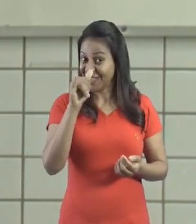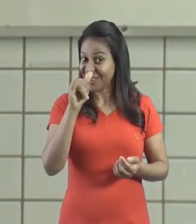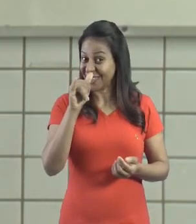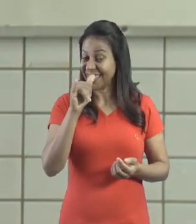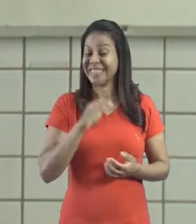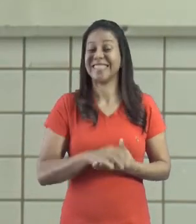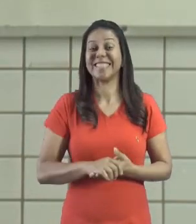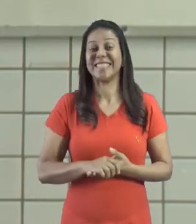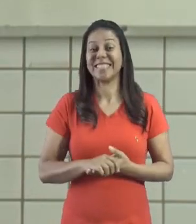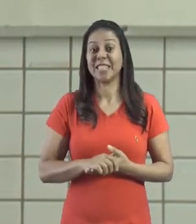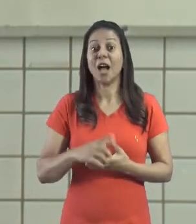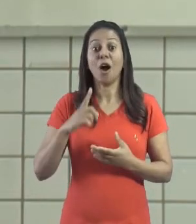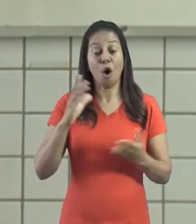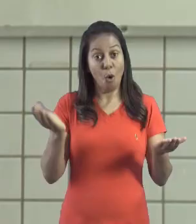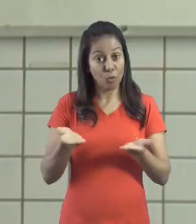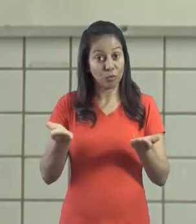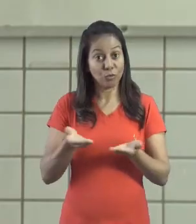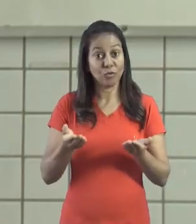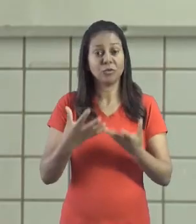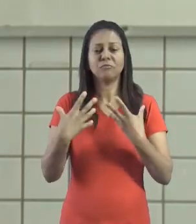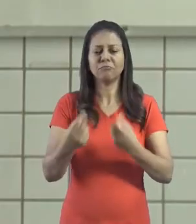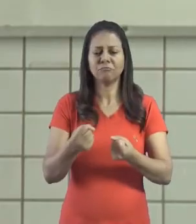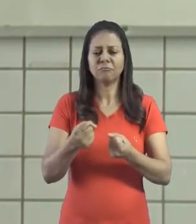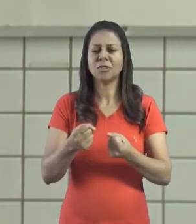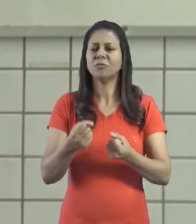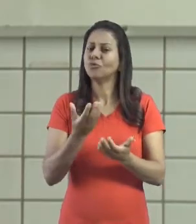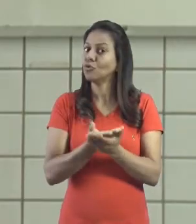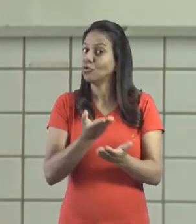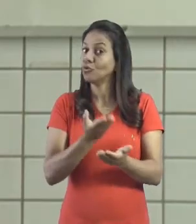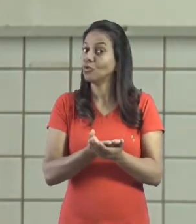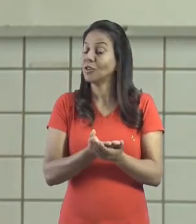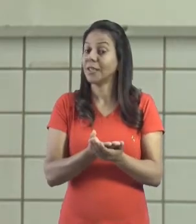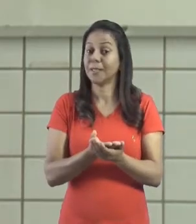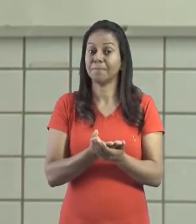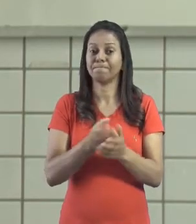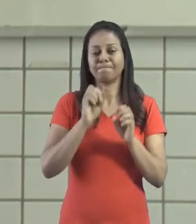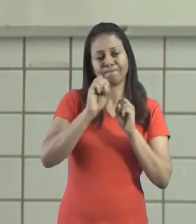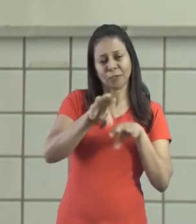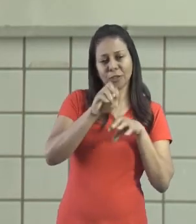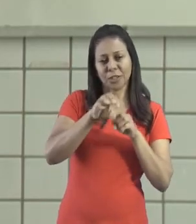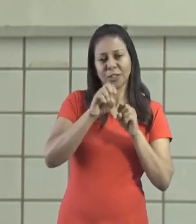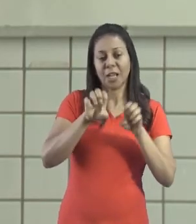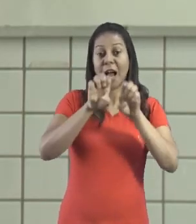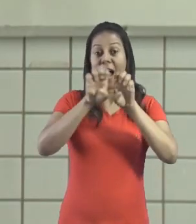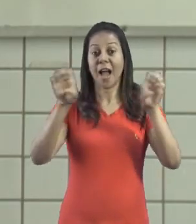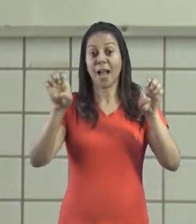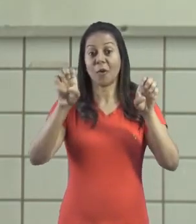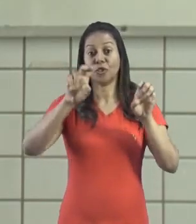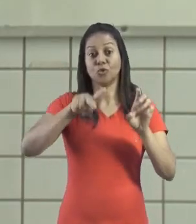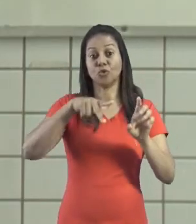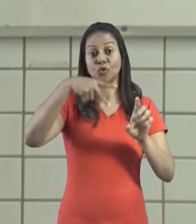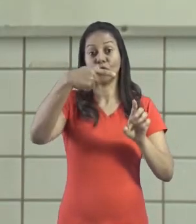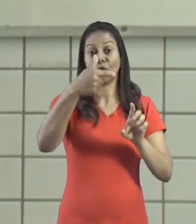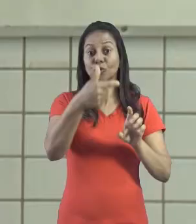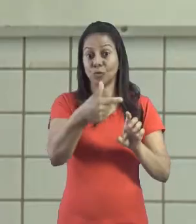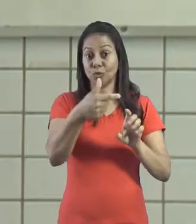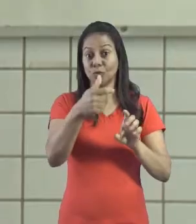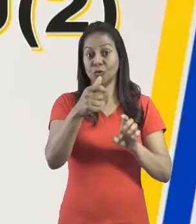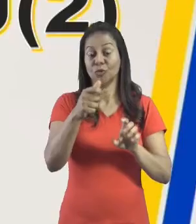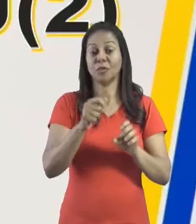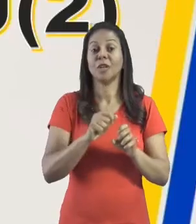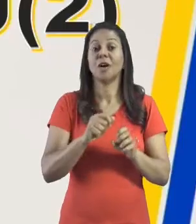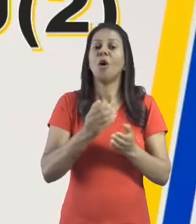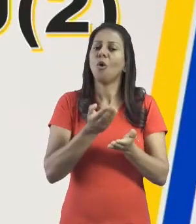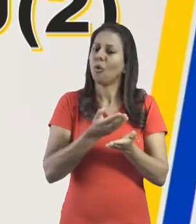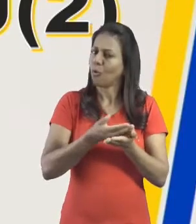FJ. E hoje nós vamos trabalhar com equações do segundo grau. É claro,